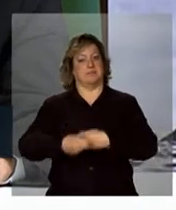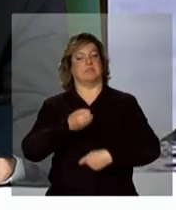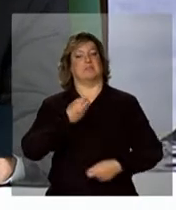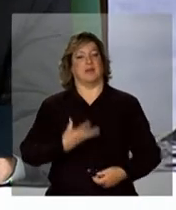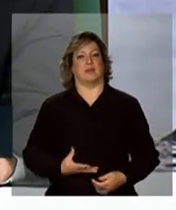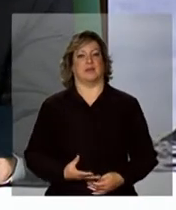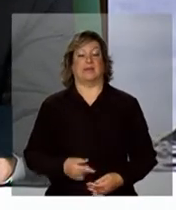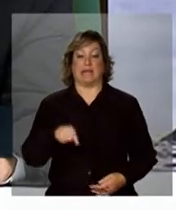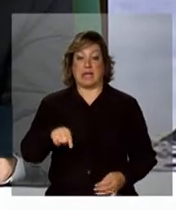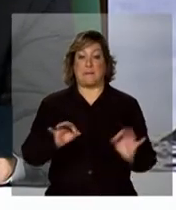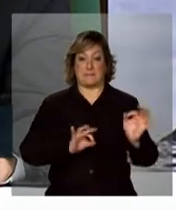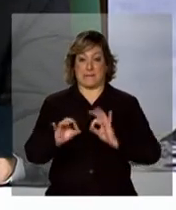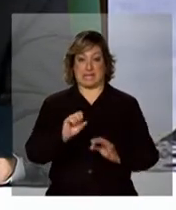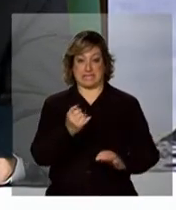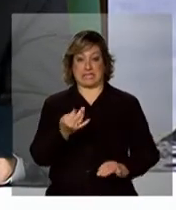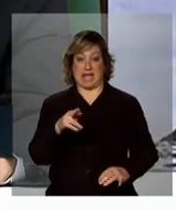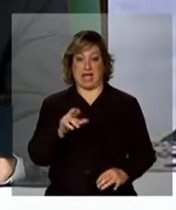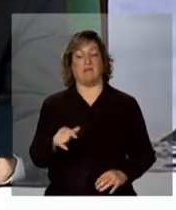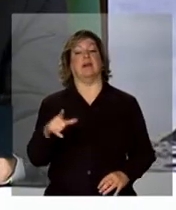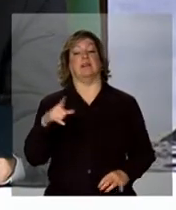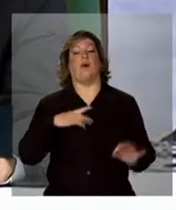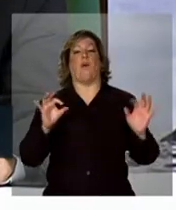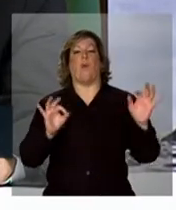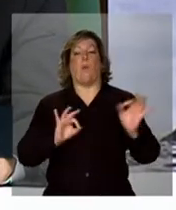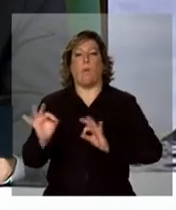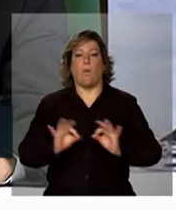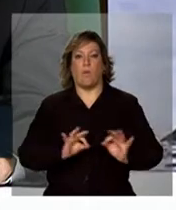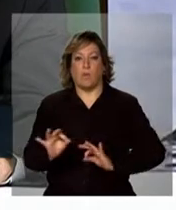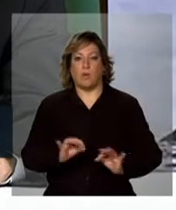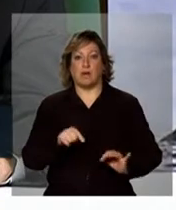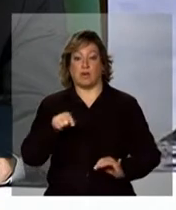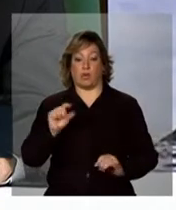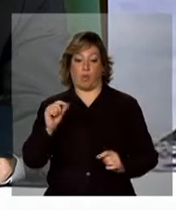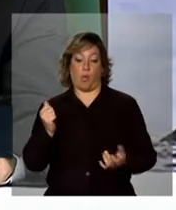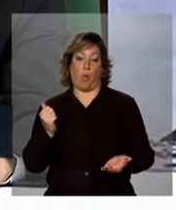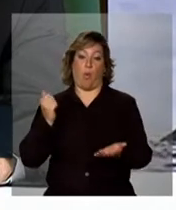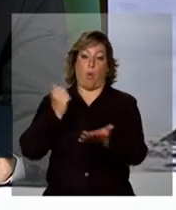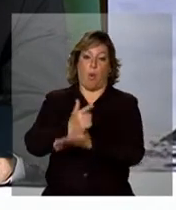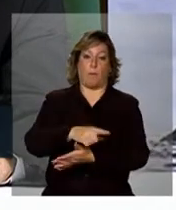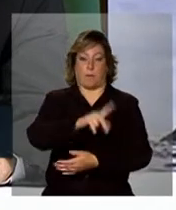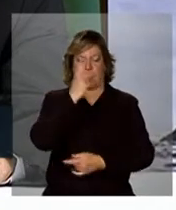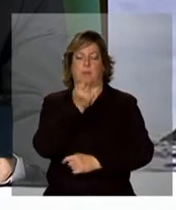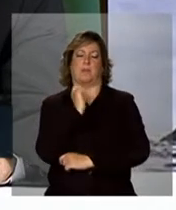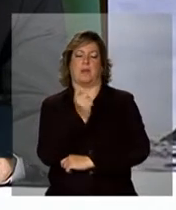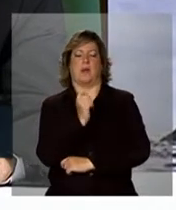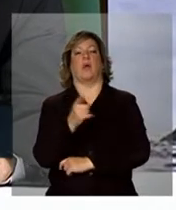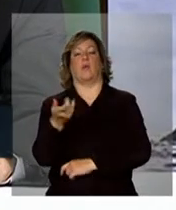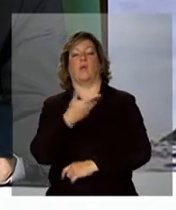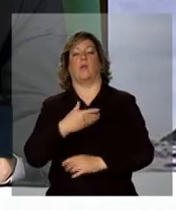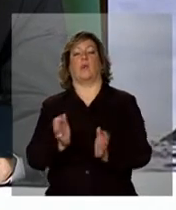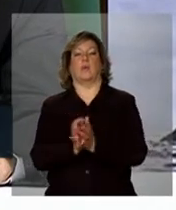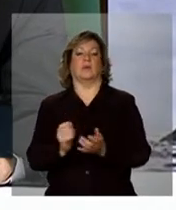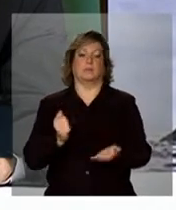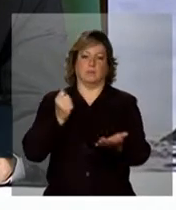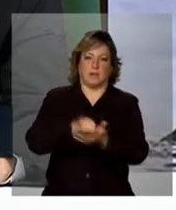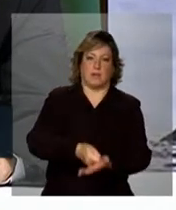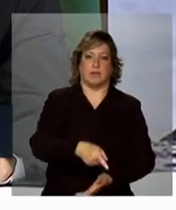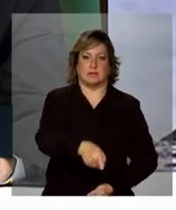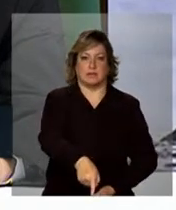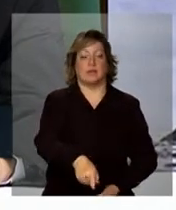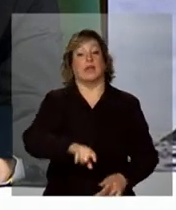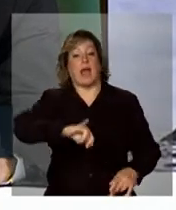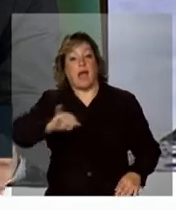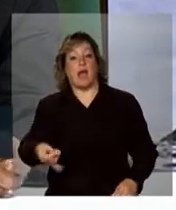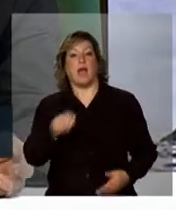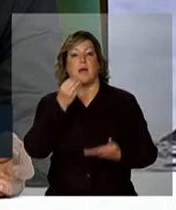Então, o Plano Safra está organizando não só a compra do pescado, mas também o seu melhor